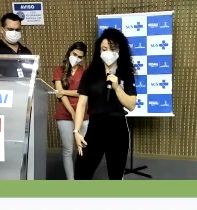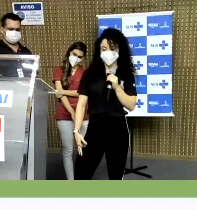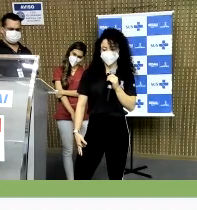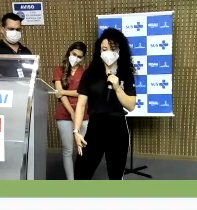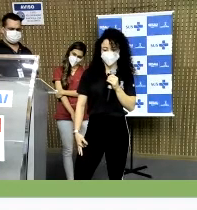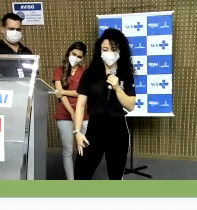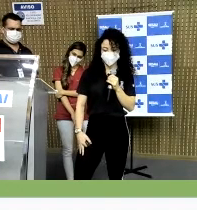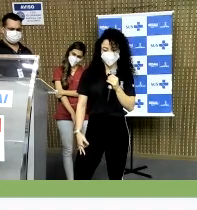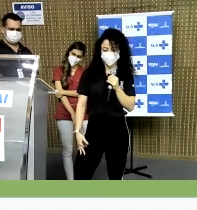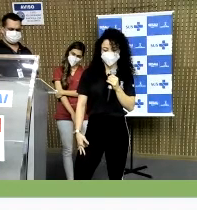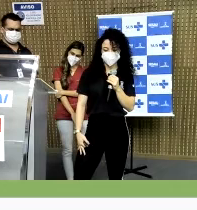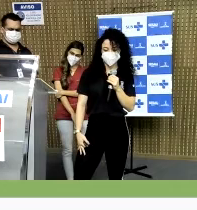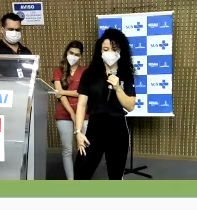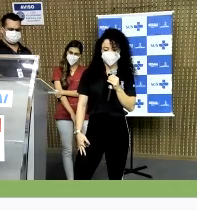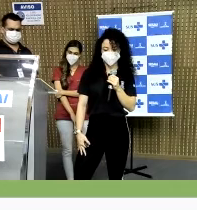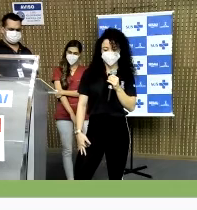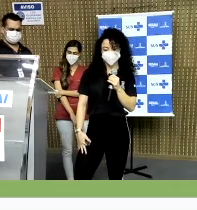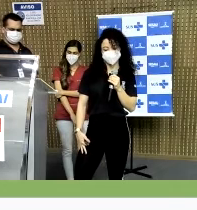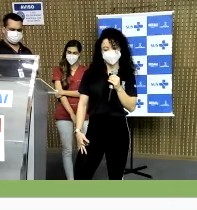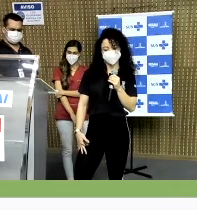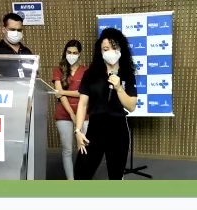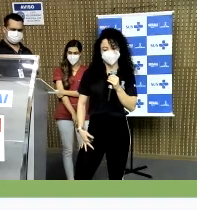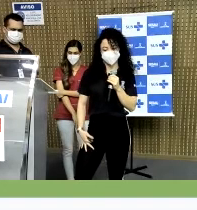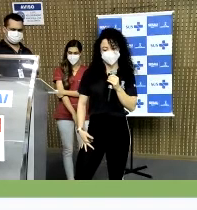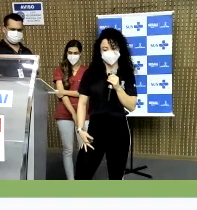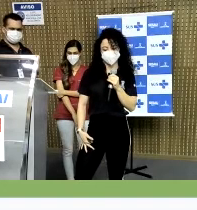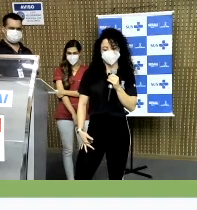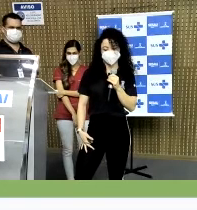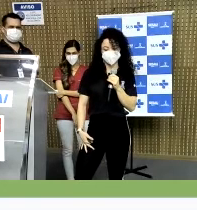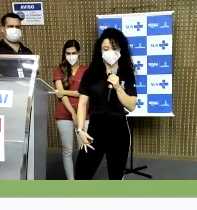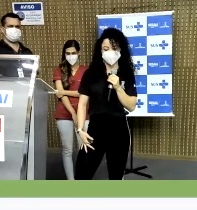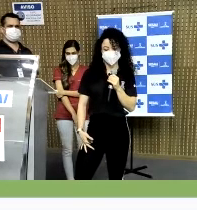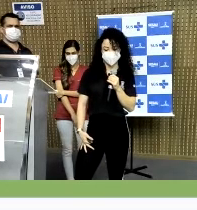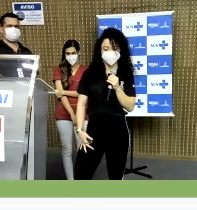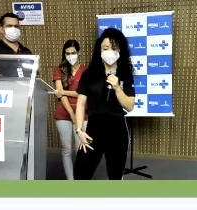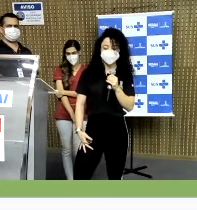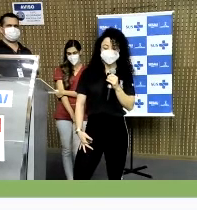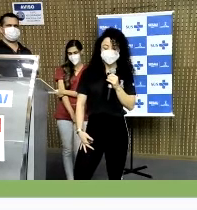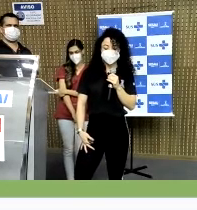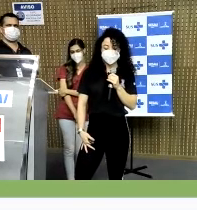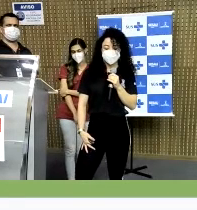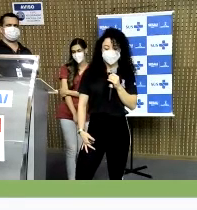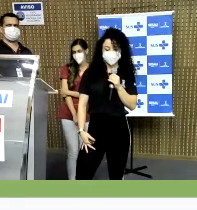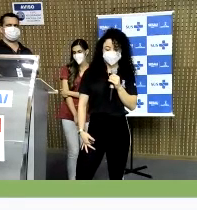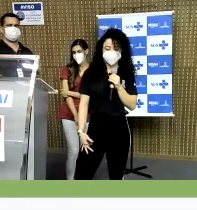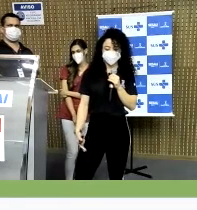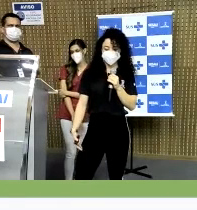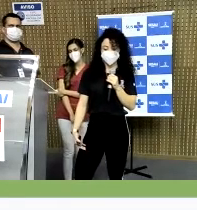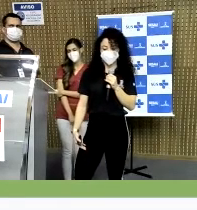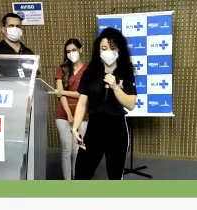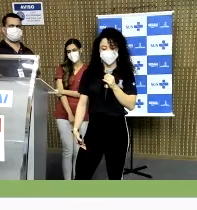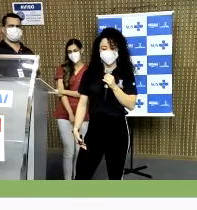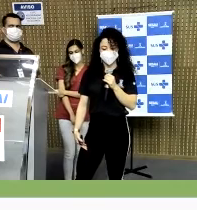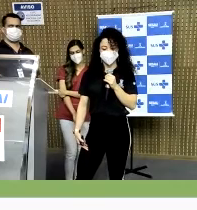também em 2021 a gente também conseguiu fazer consultas de puerpério de 25% da população acompanhada. A visita